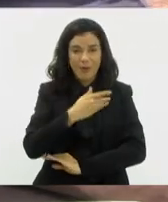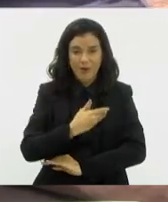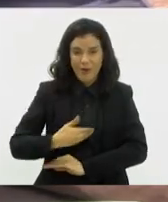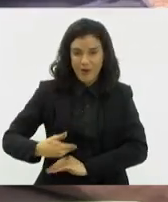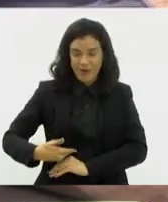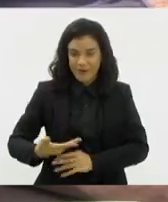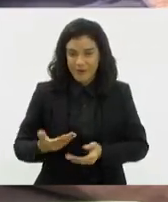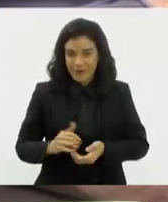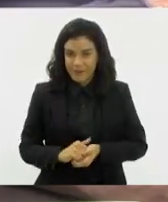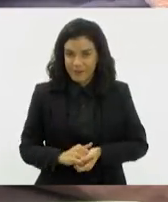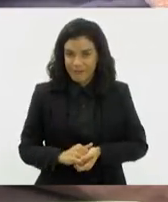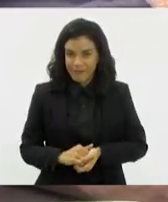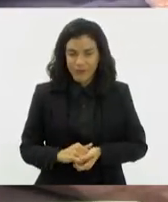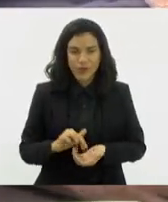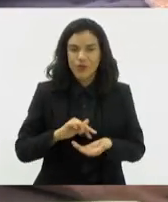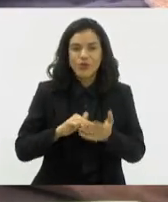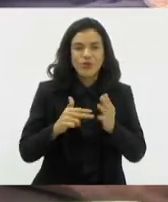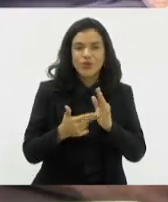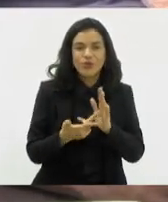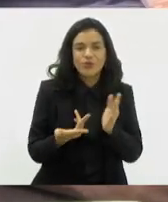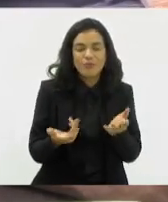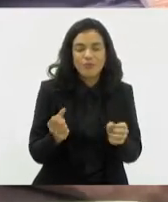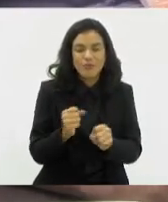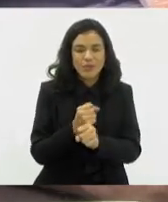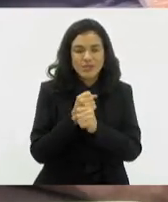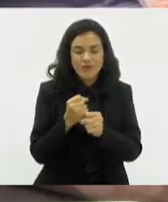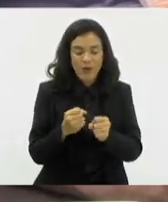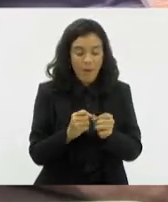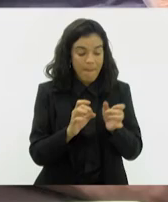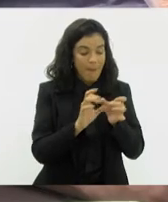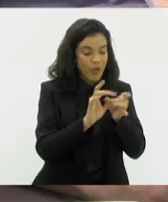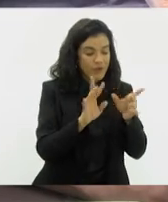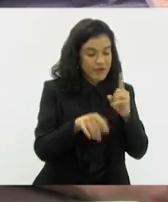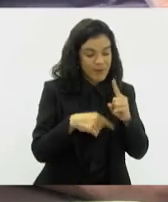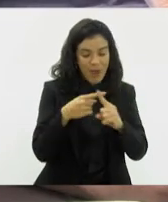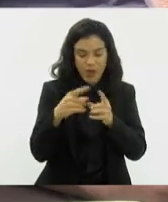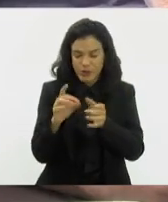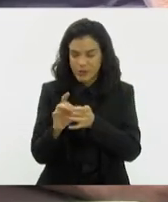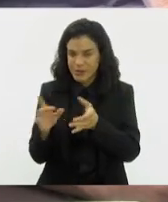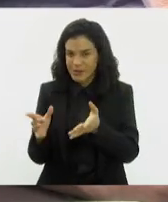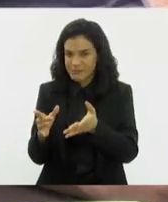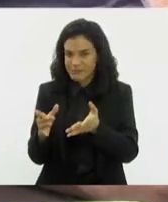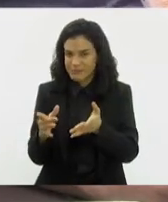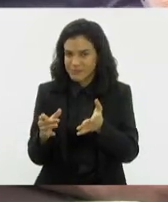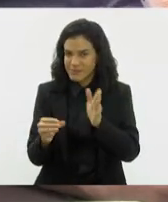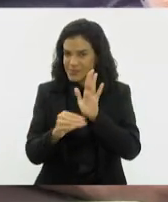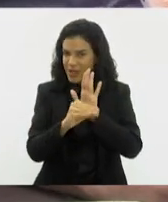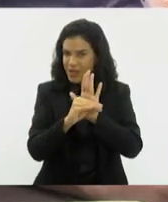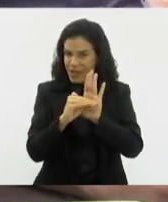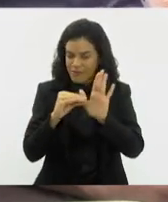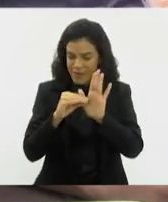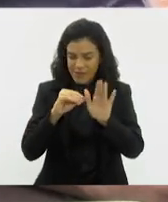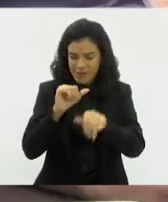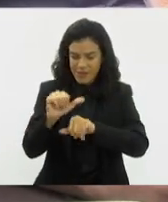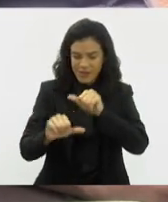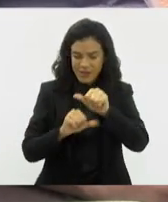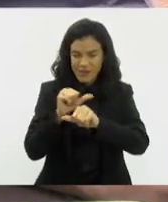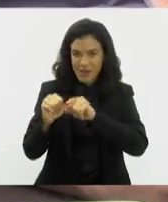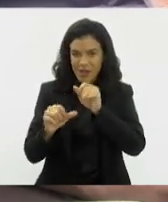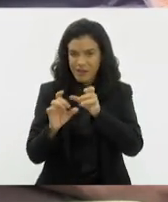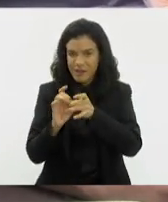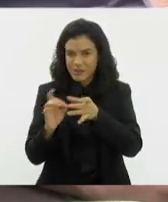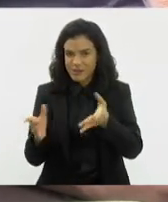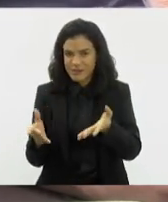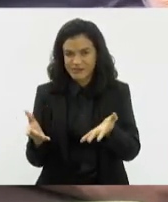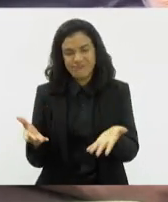o autorizativo. Então, eu não concordo com as emendas que transformam em autorizativo, concordo